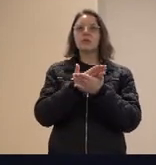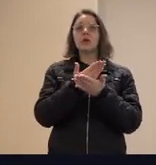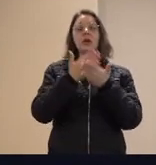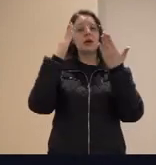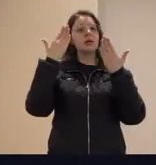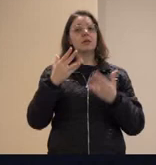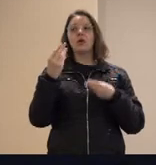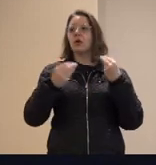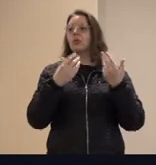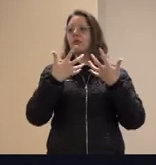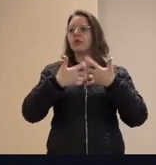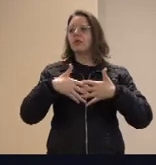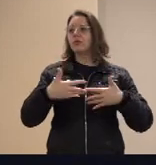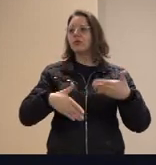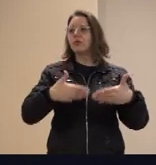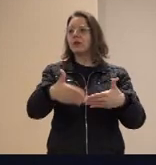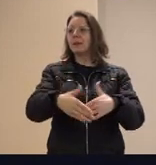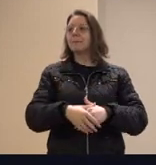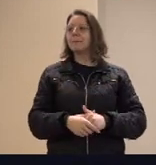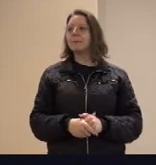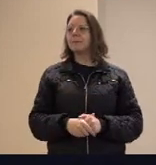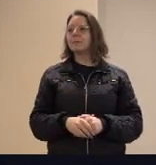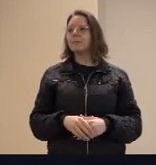analisando como será feito.